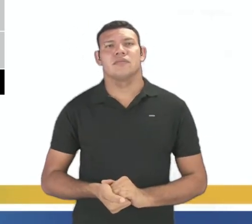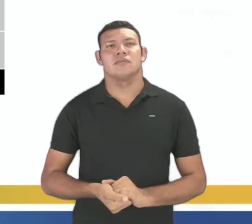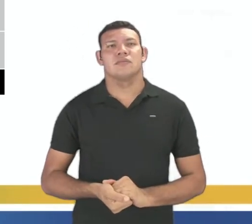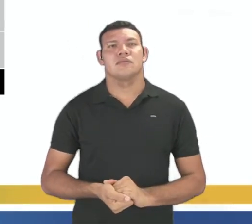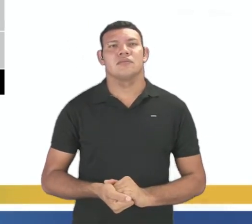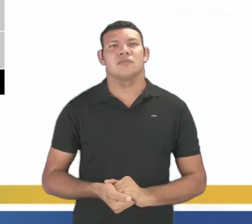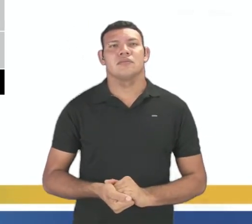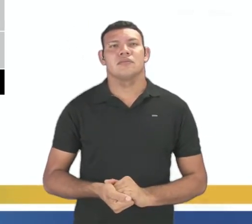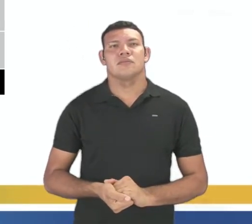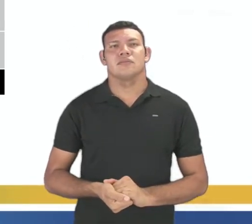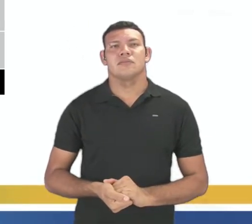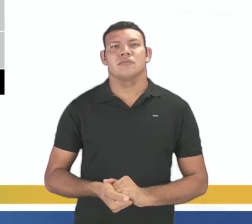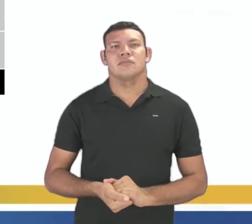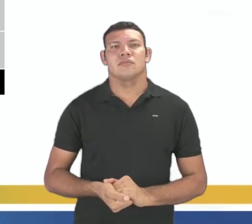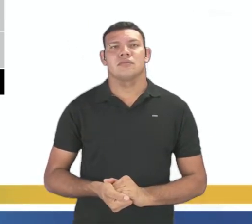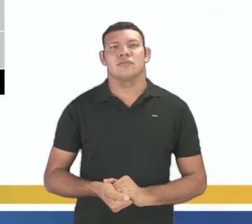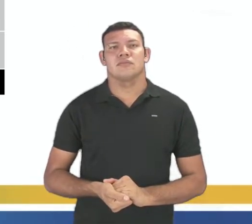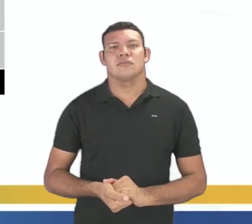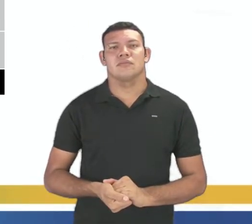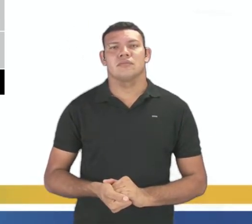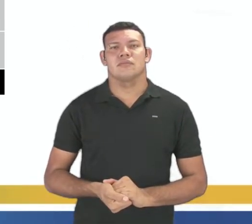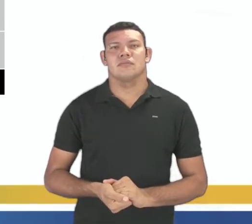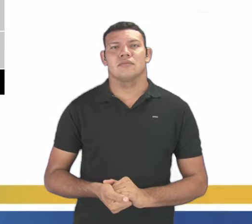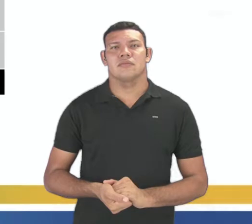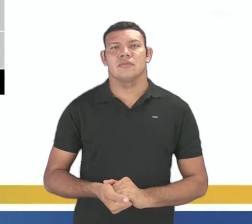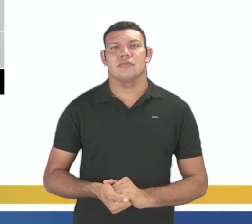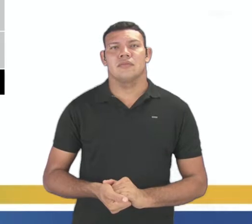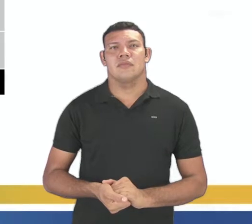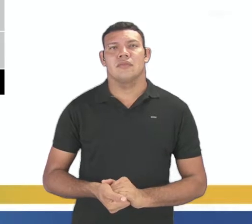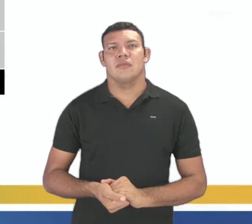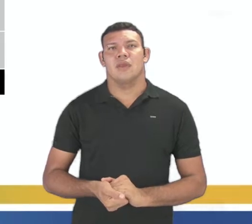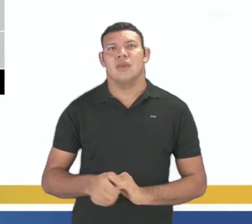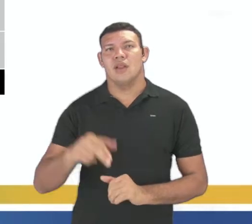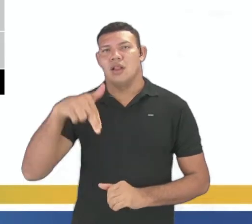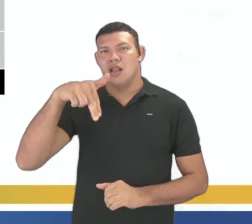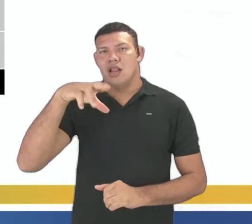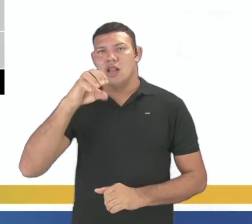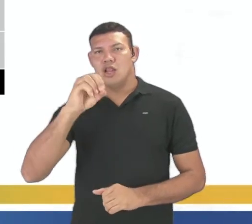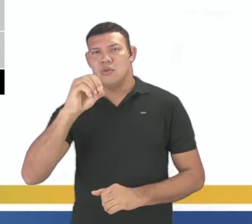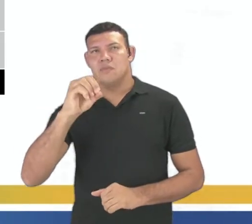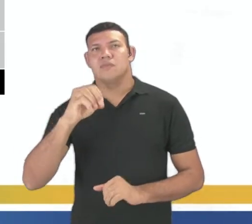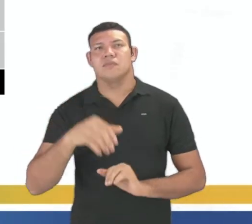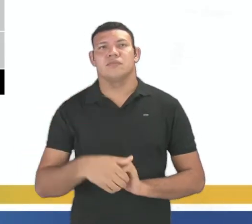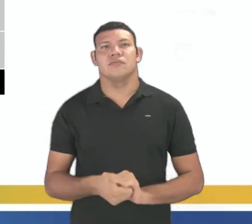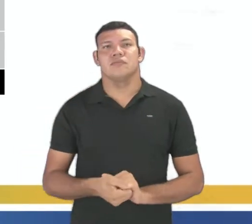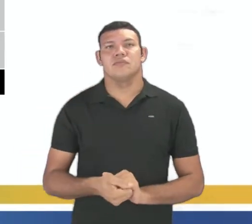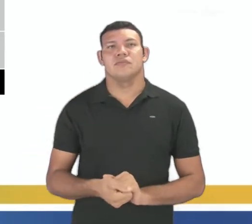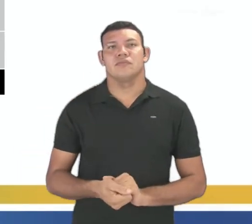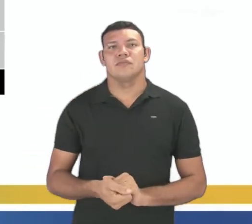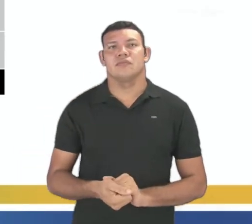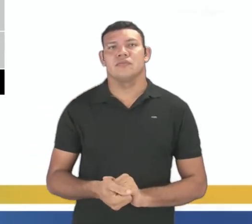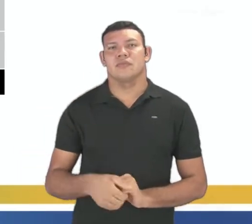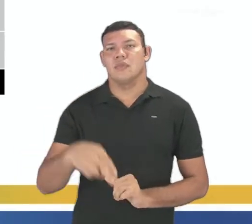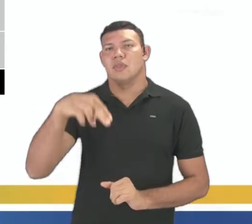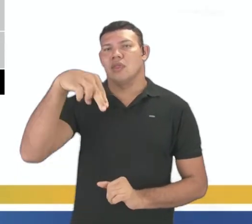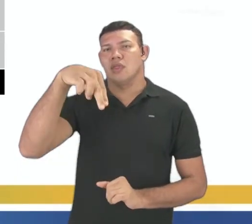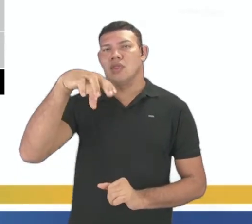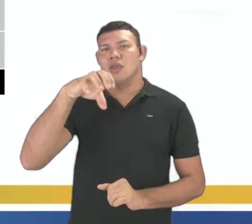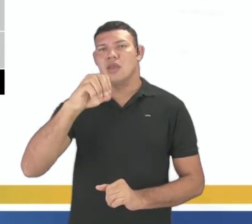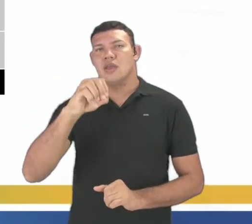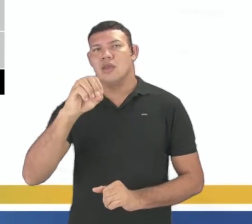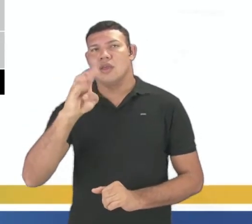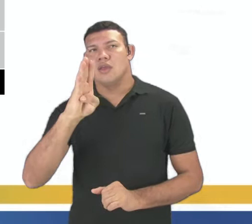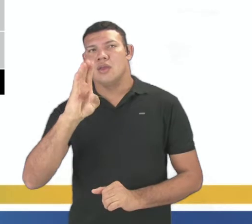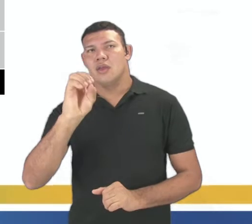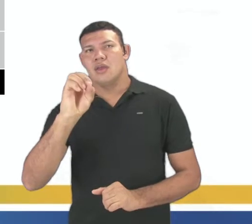ok? Próximo caso, nós temos no, que apesar de significar não, juntando com people fica nobody,